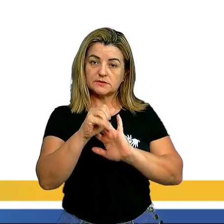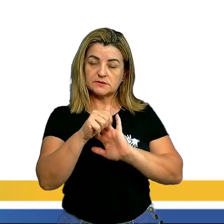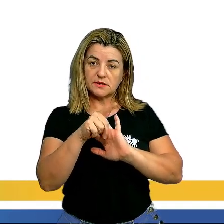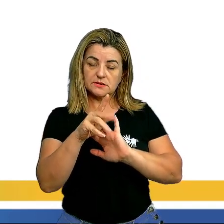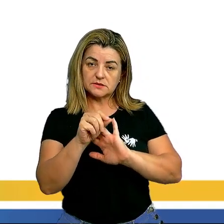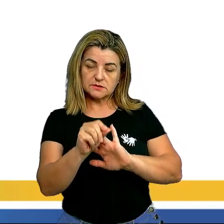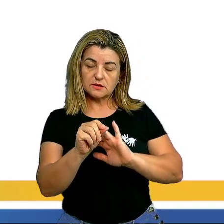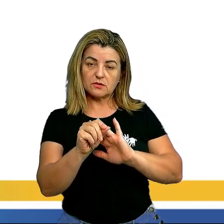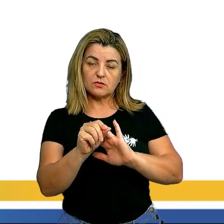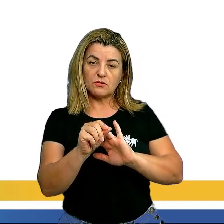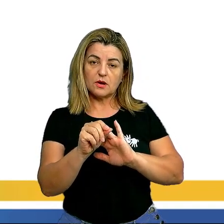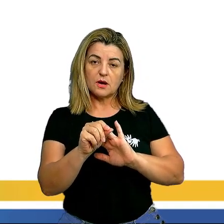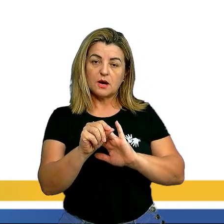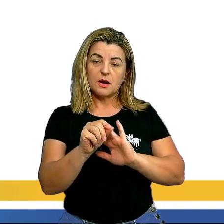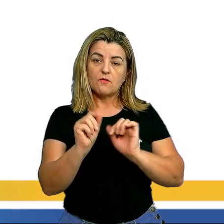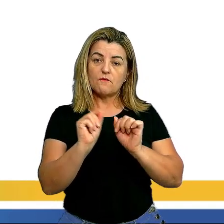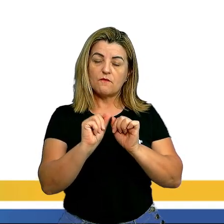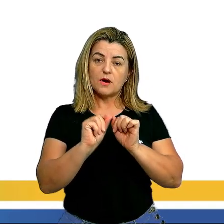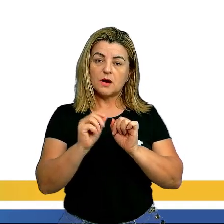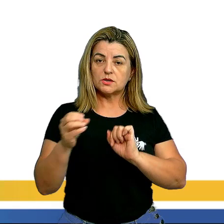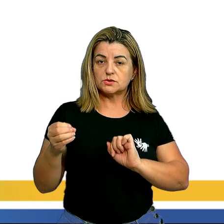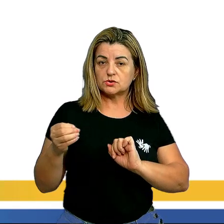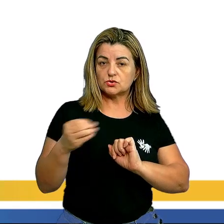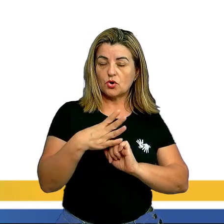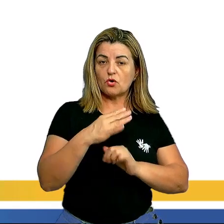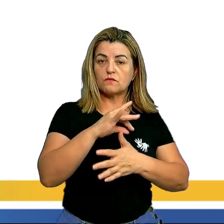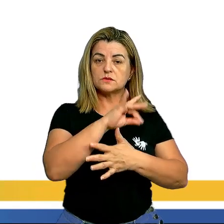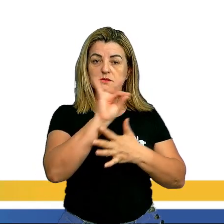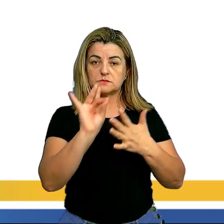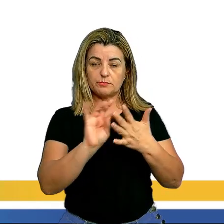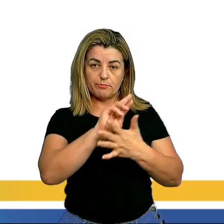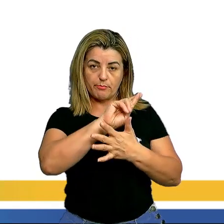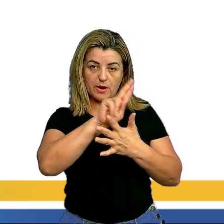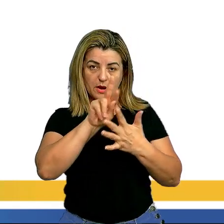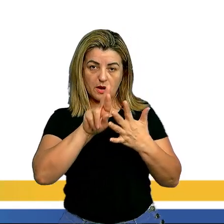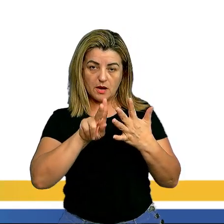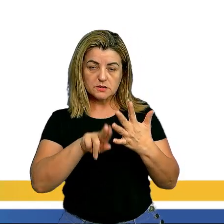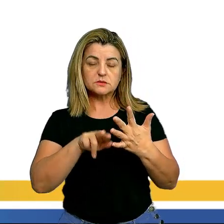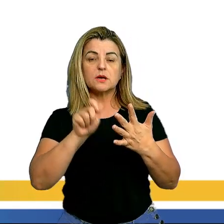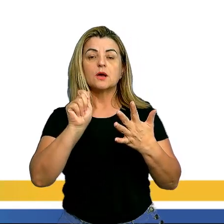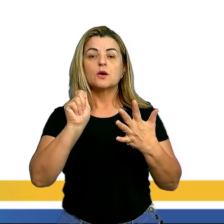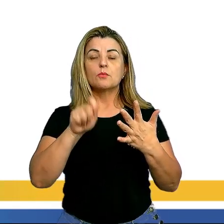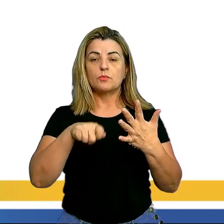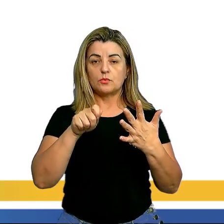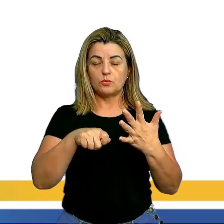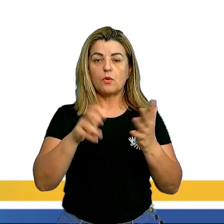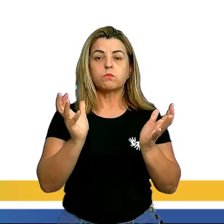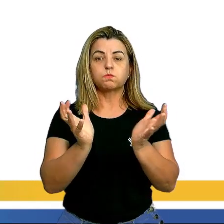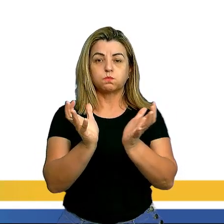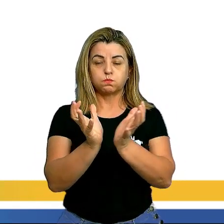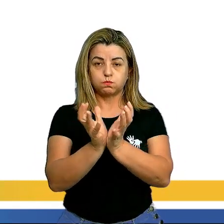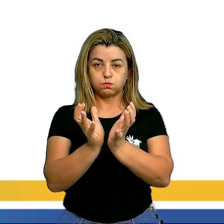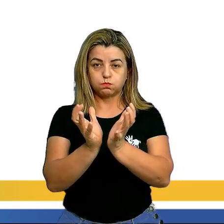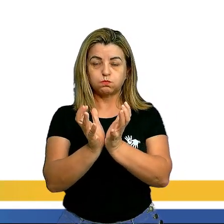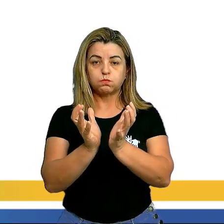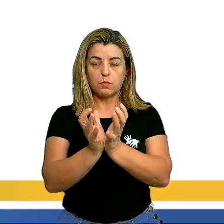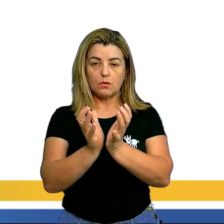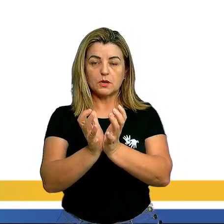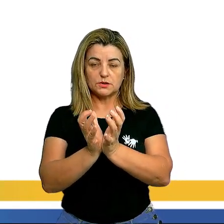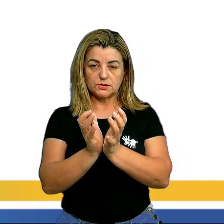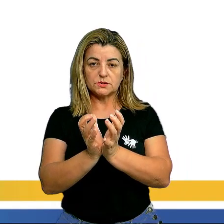espécies, a gente tem aqui o conceito de que é uma espécie. Pode ser definida como um grupo de